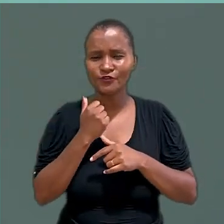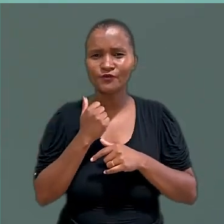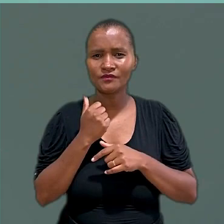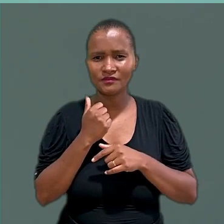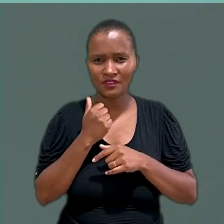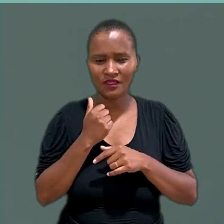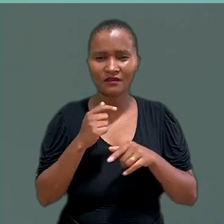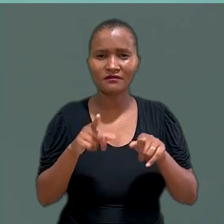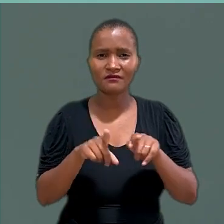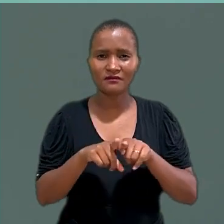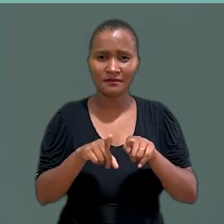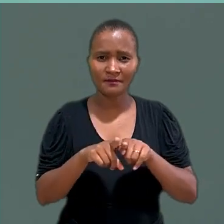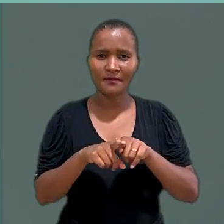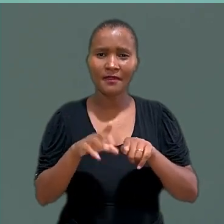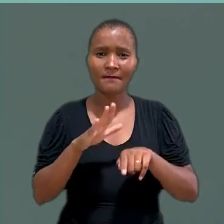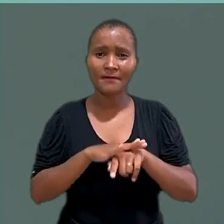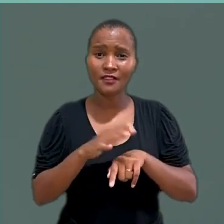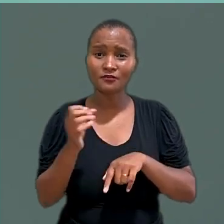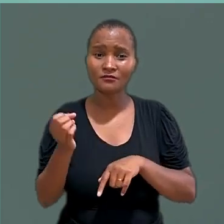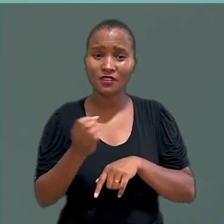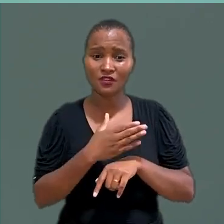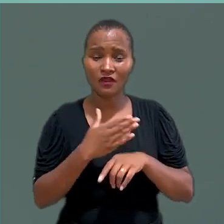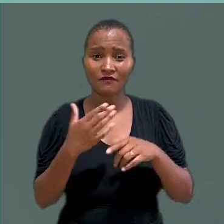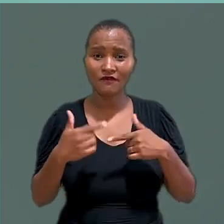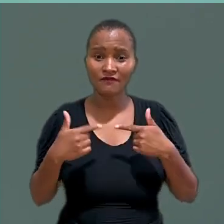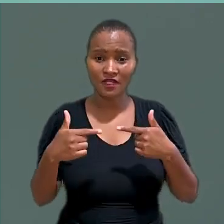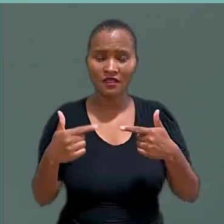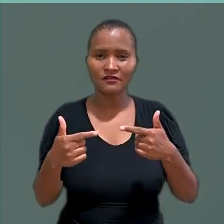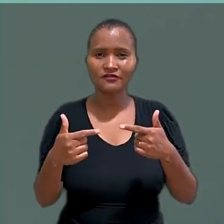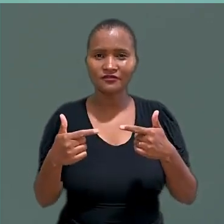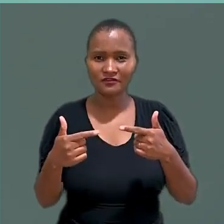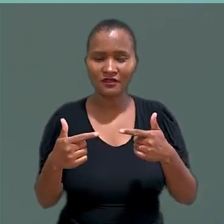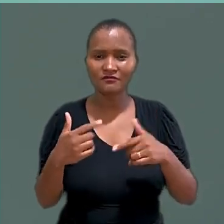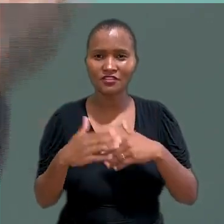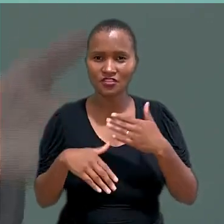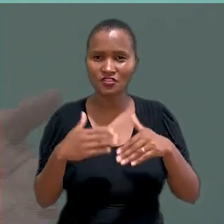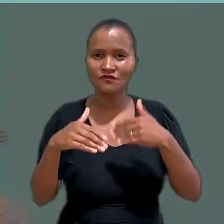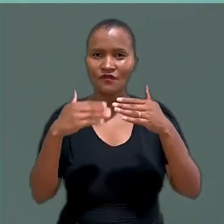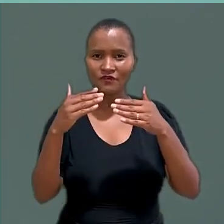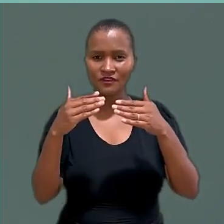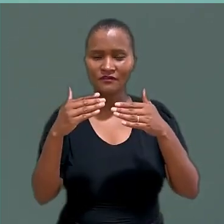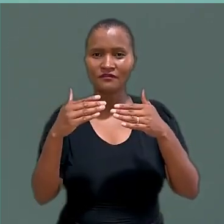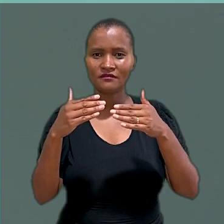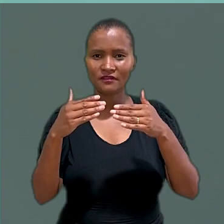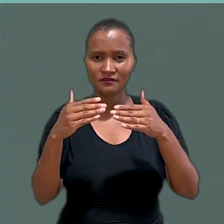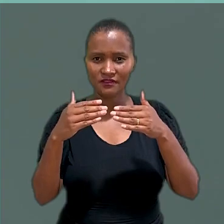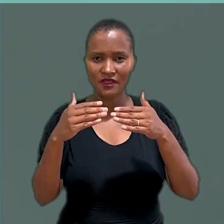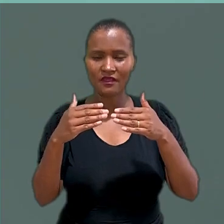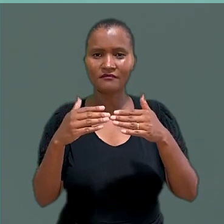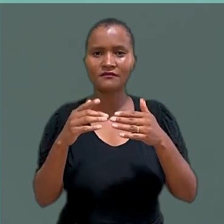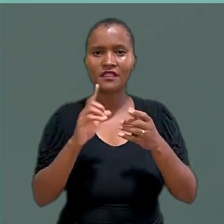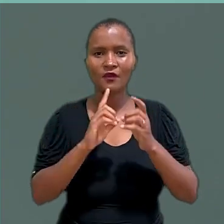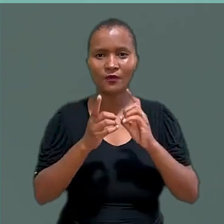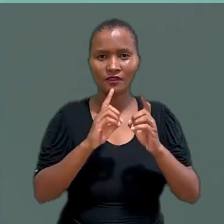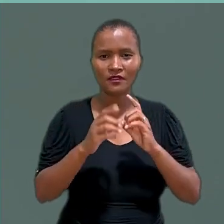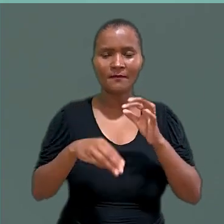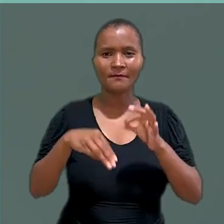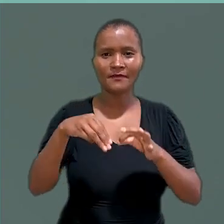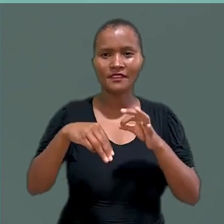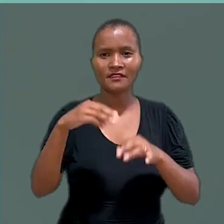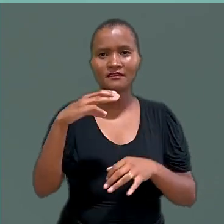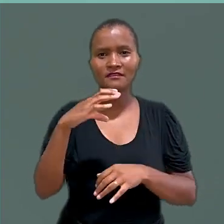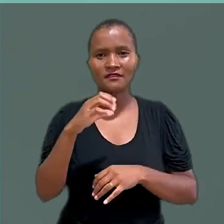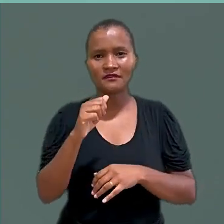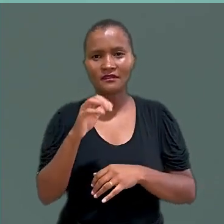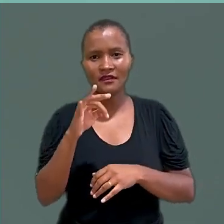agora também mais uma nova frente desenvolvida, né, tendo na coordenação a